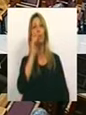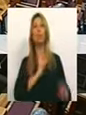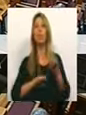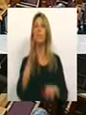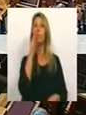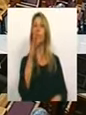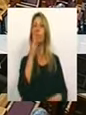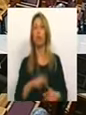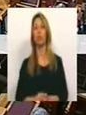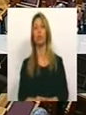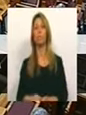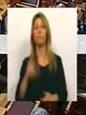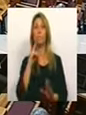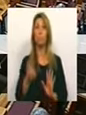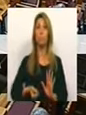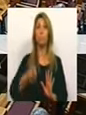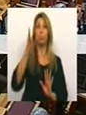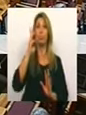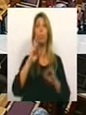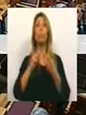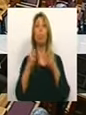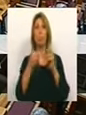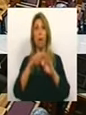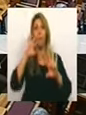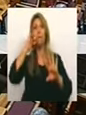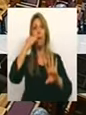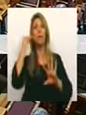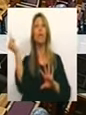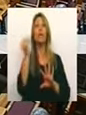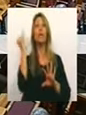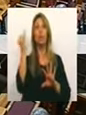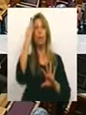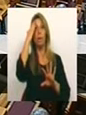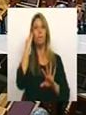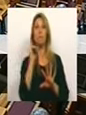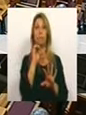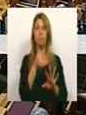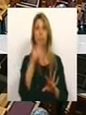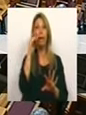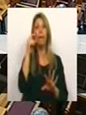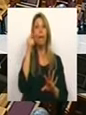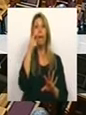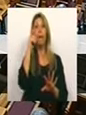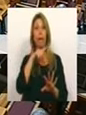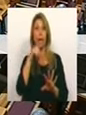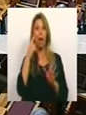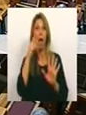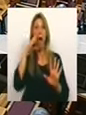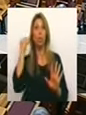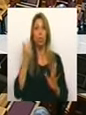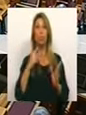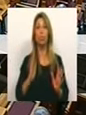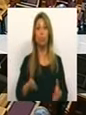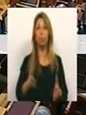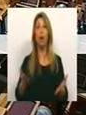Deputados. Os múltiplos problemas que afetam o Instituto das Incapacidades dos Maiores encontram-se há